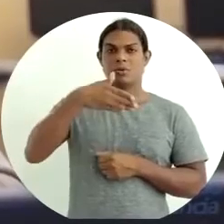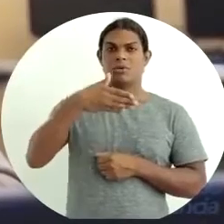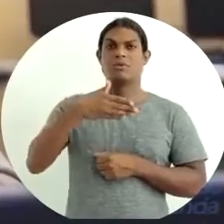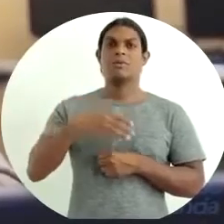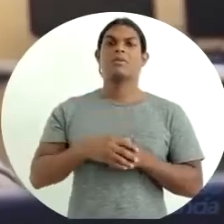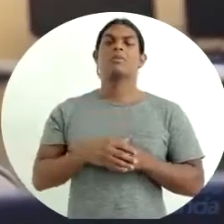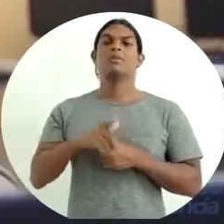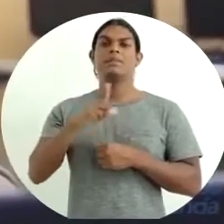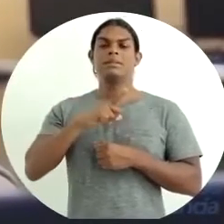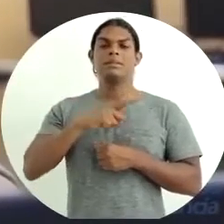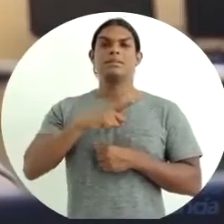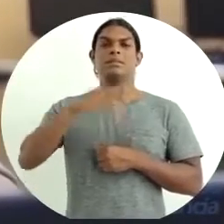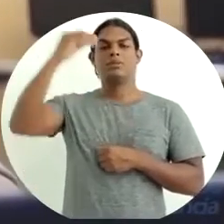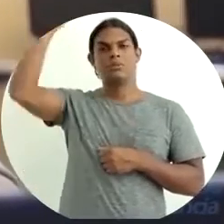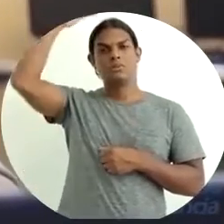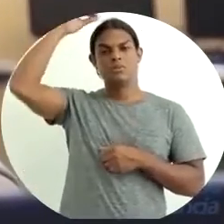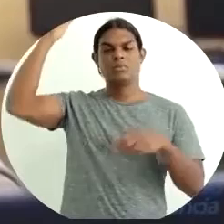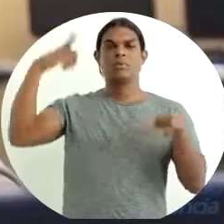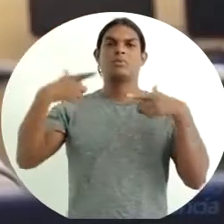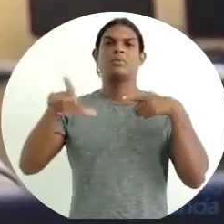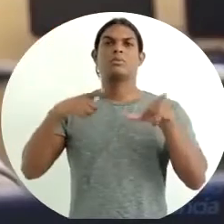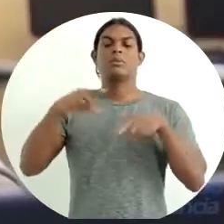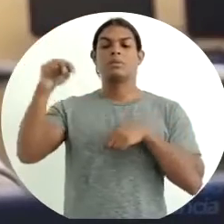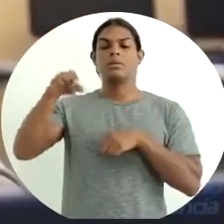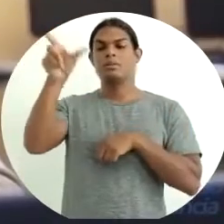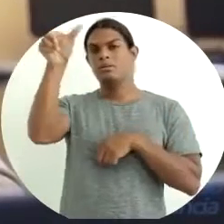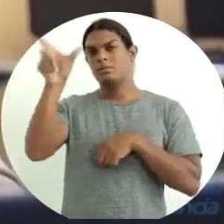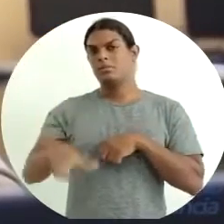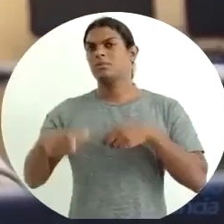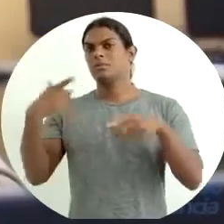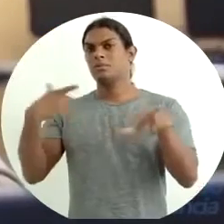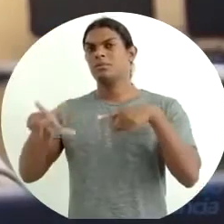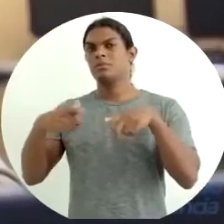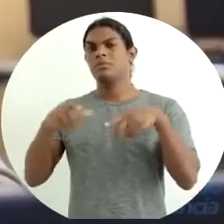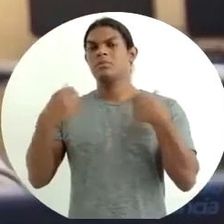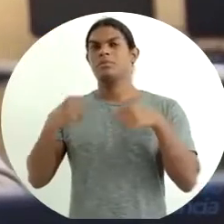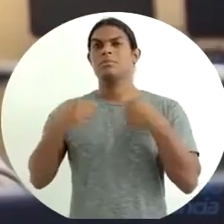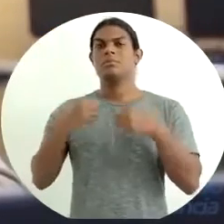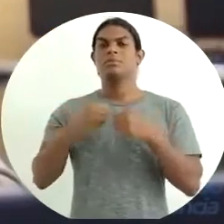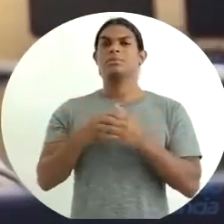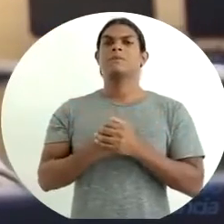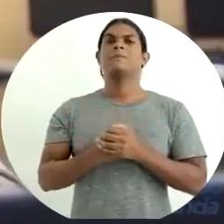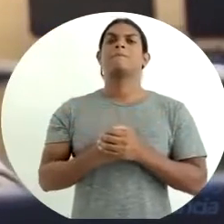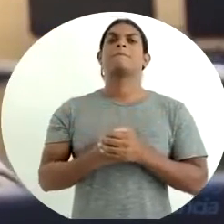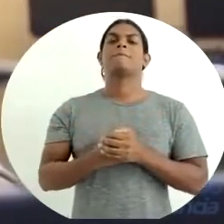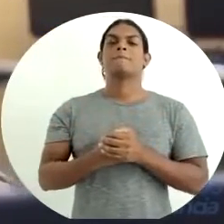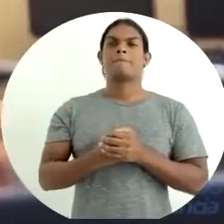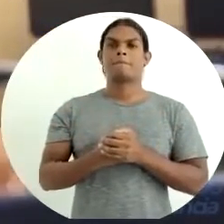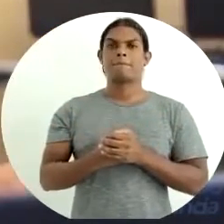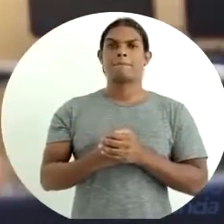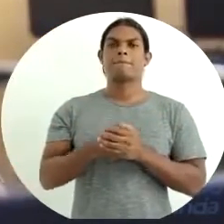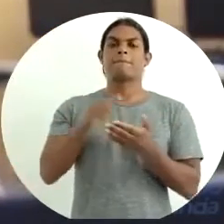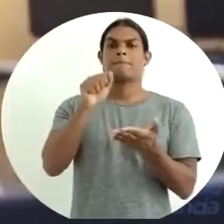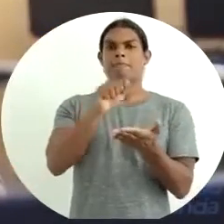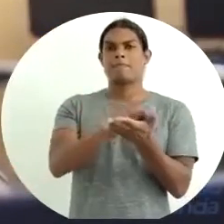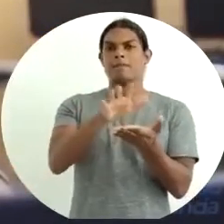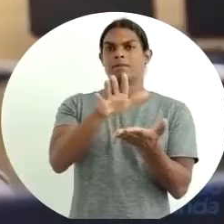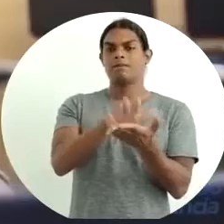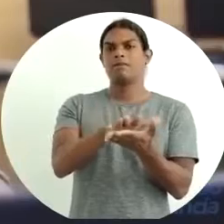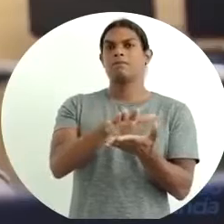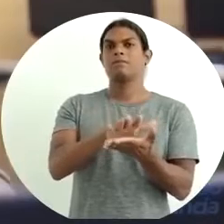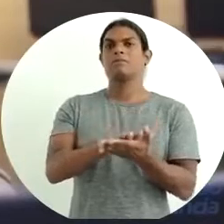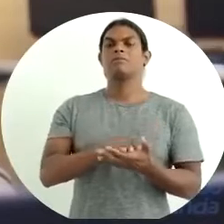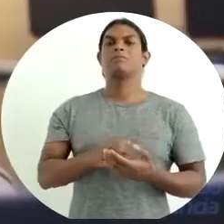do empregador, este deverá responder com os danos morais ou danos estéticos e pagar uma indenização prevista